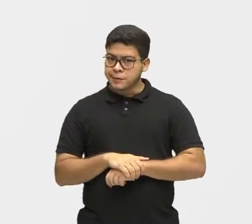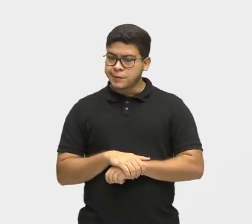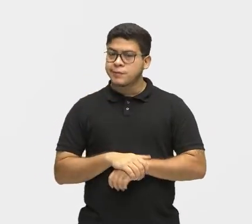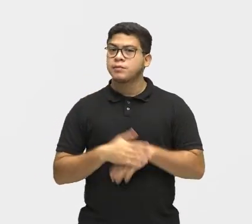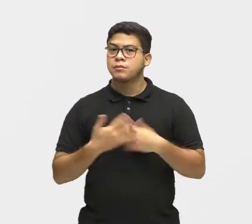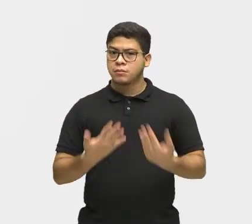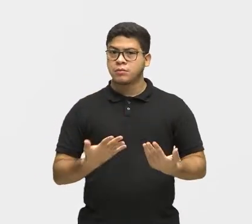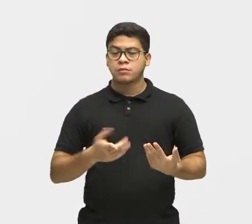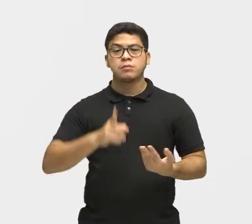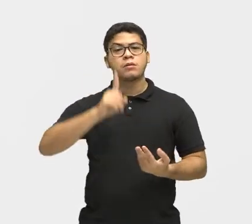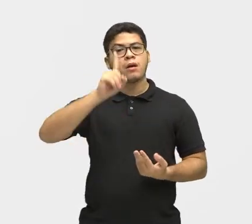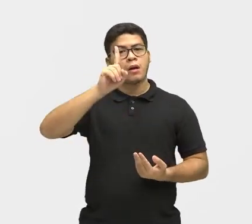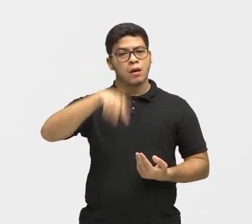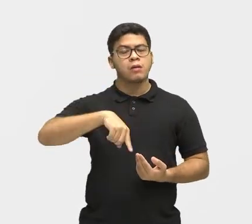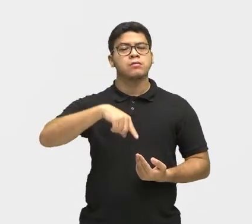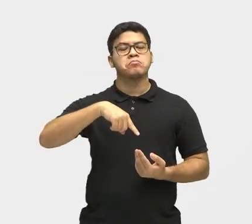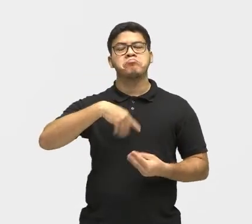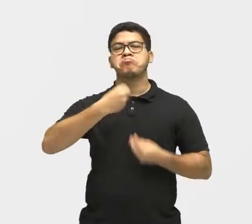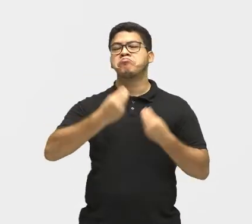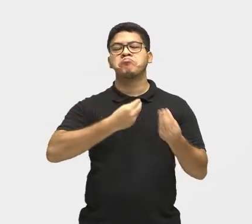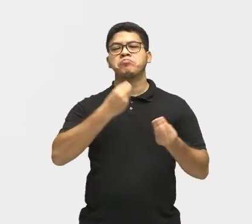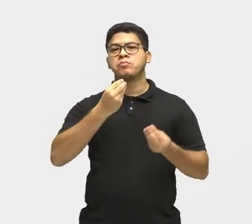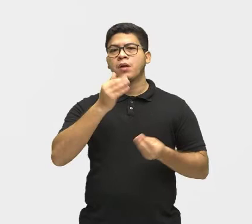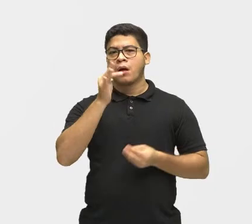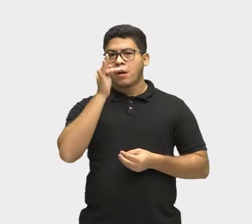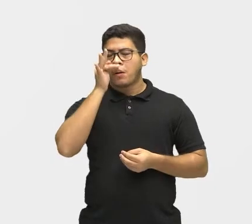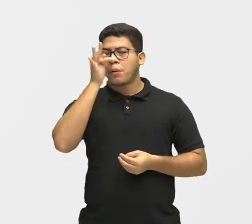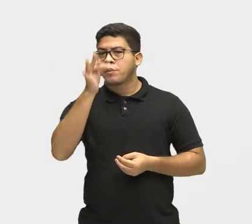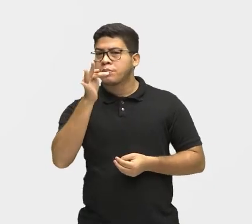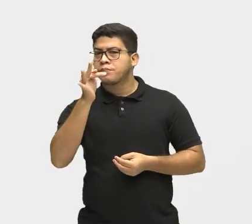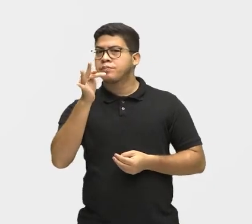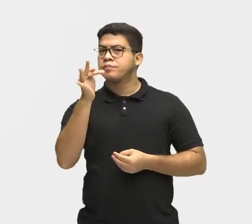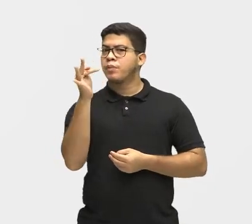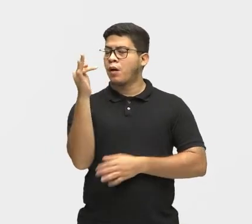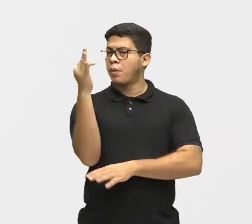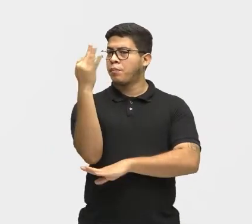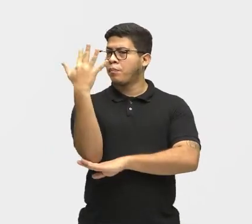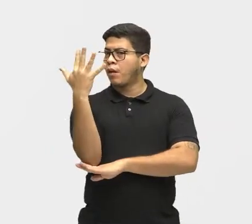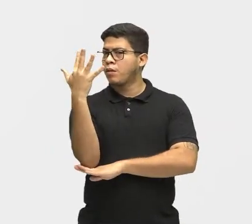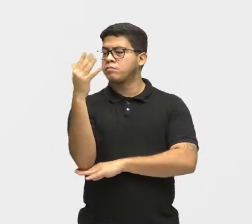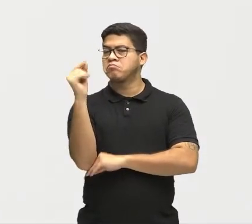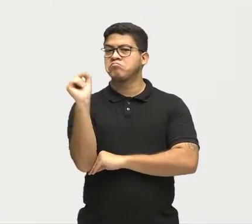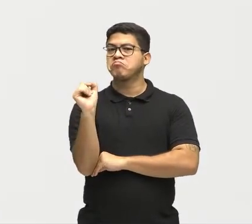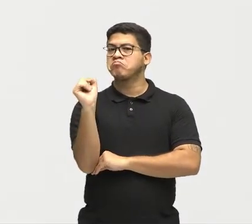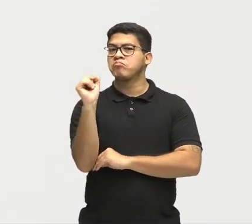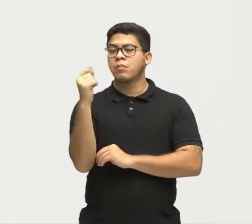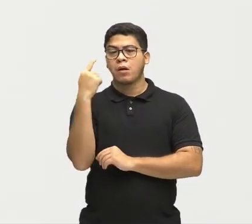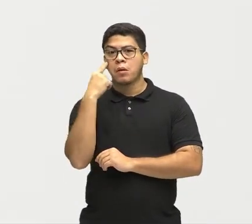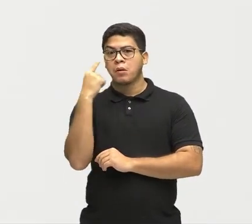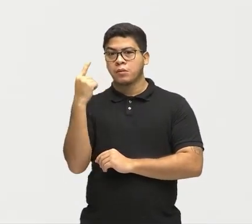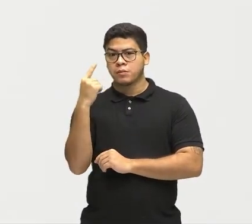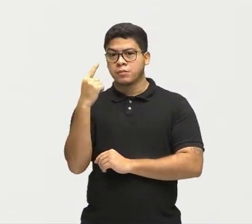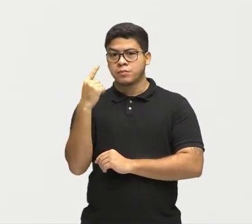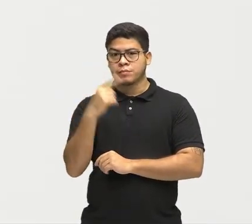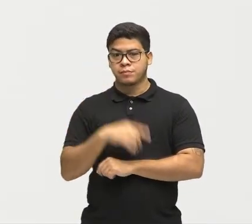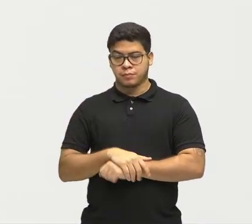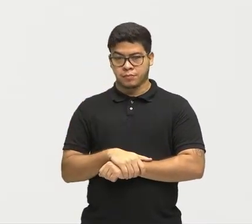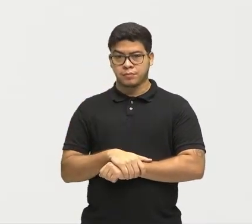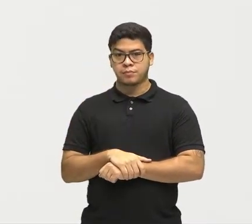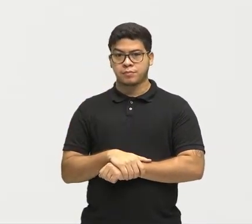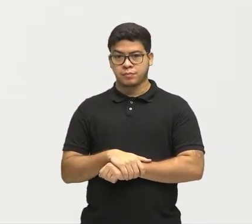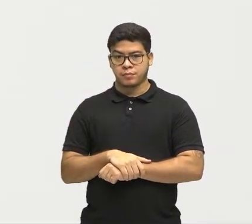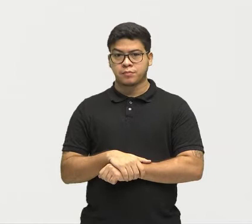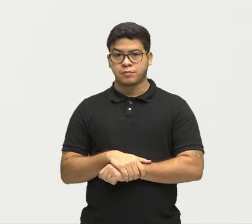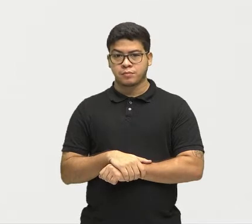plantas vão fazendo com que elas possam ter outras características. Então, a gente tem lá, na origem das plantas, iniciando com